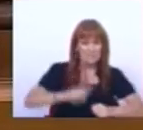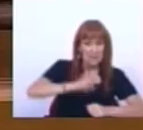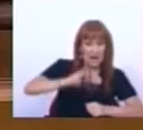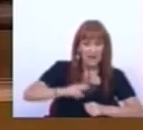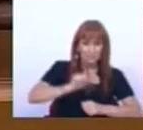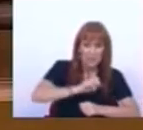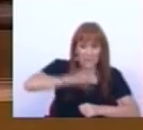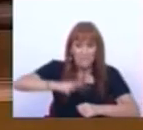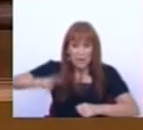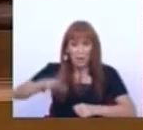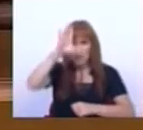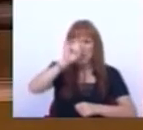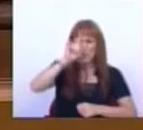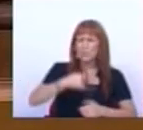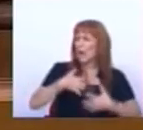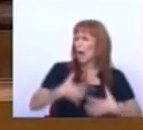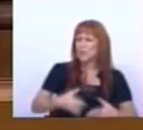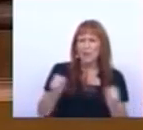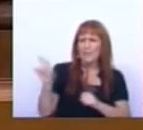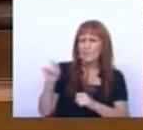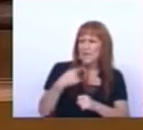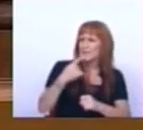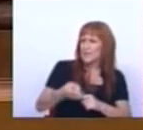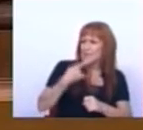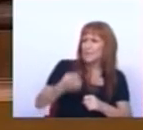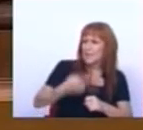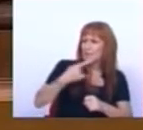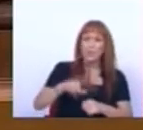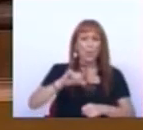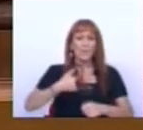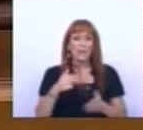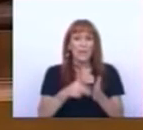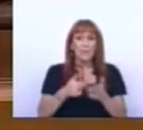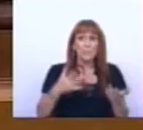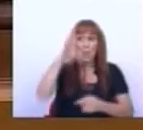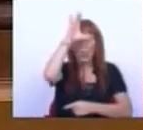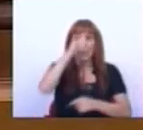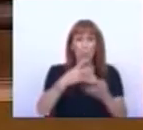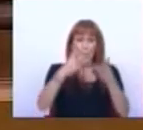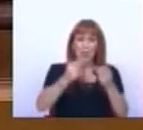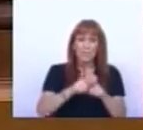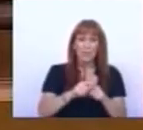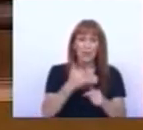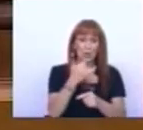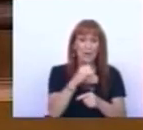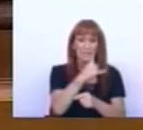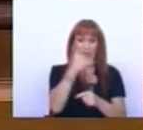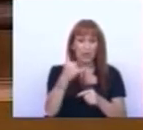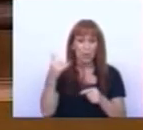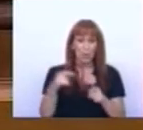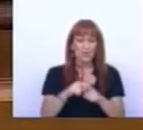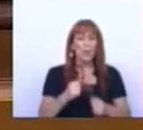de milhões que o Primeiro-Ministro não se cansou nos últimos meses de anunciar, os verdes esperavam do Governo um orçamento para